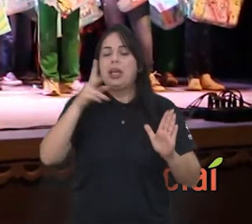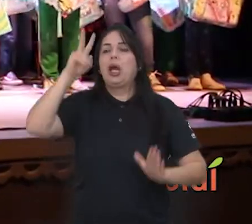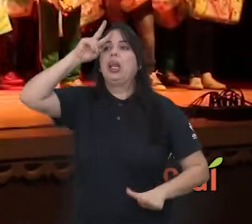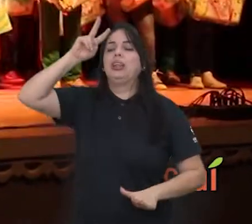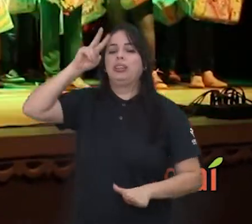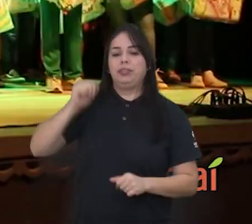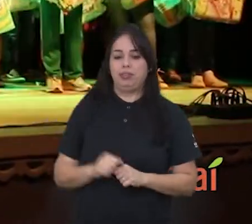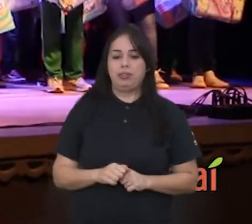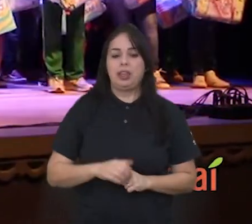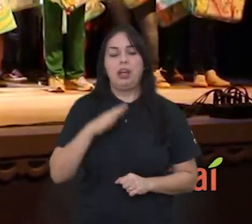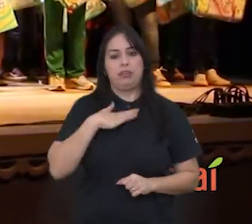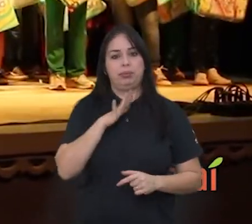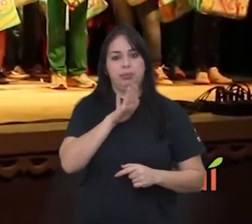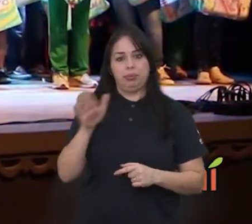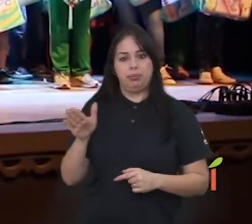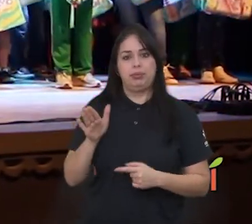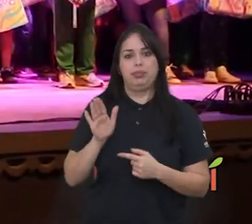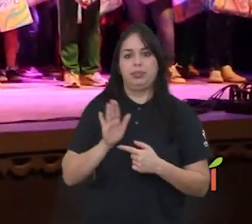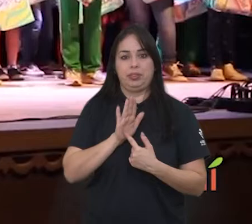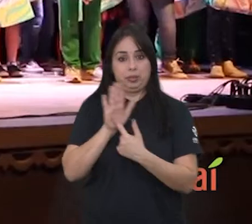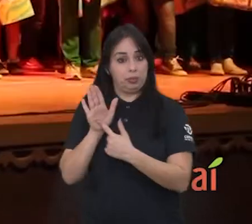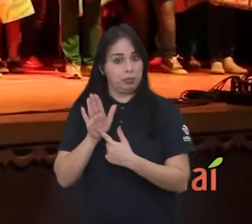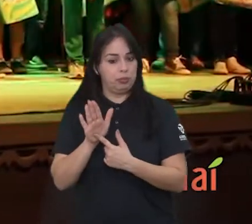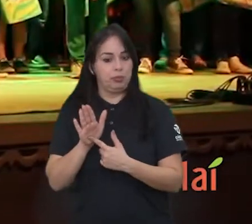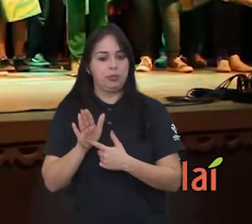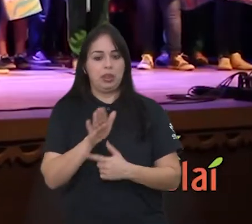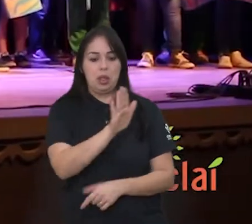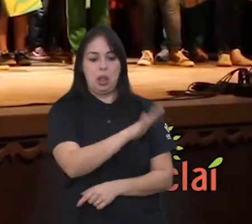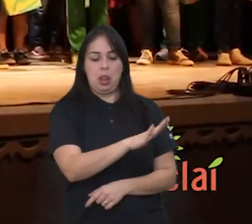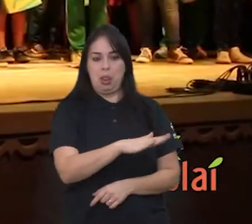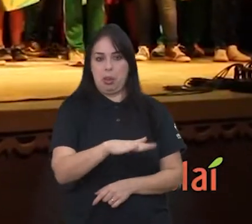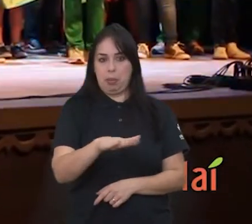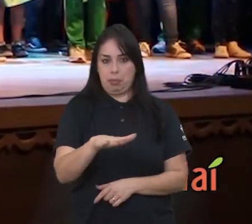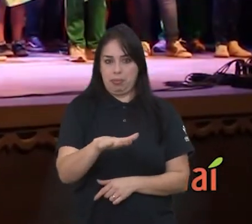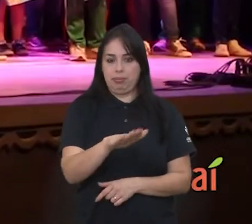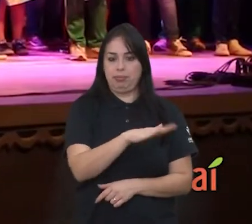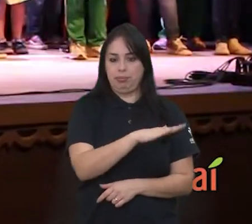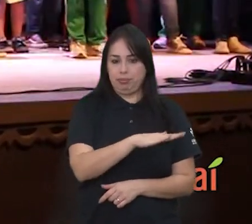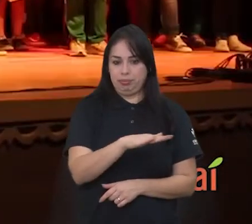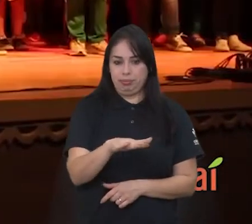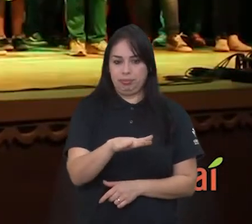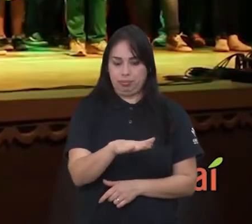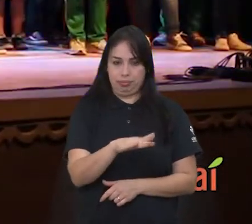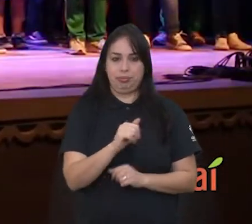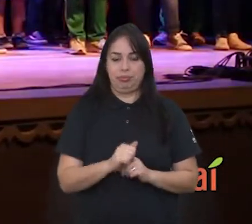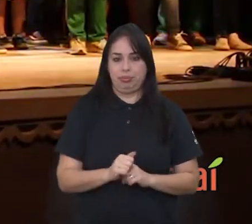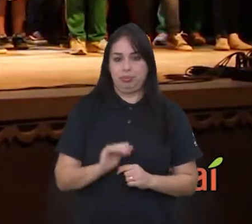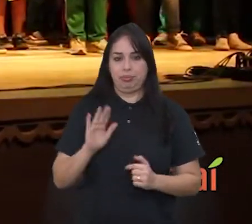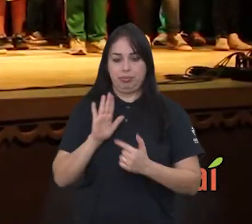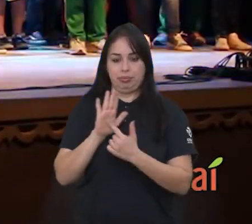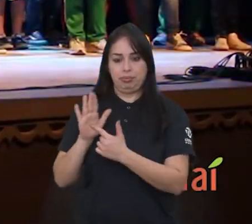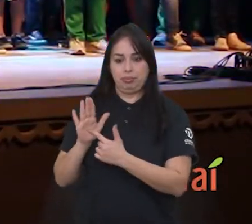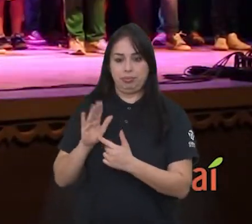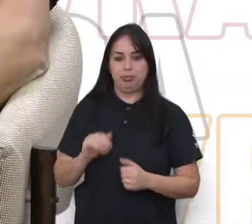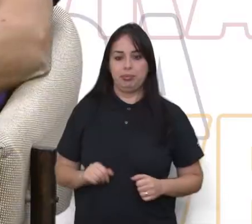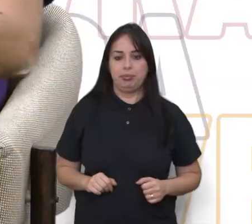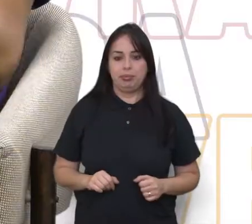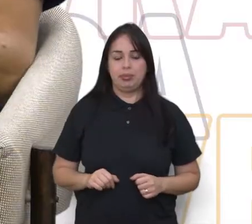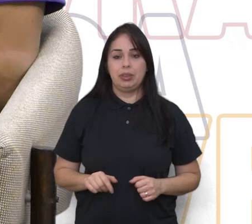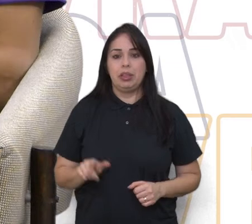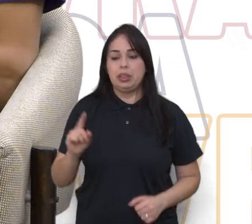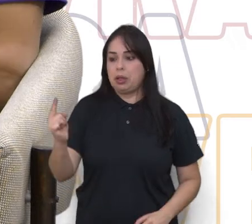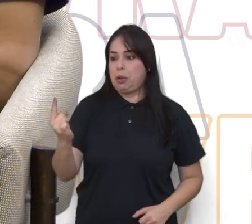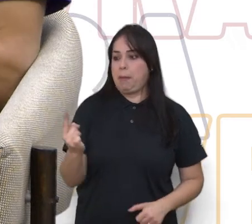apresentação no Cine Benedito Alves e a gente tinha crianças do Buquirinha e do Bengalar se apresentando. E tinha